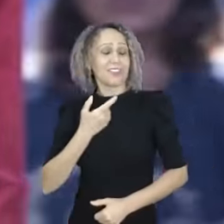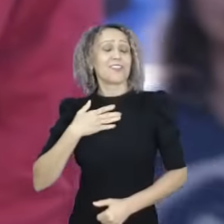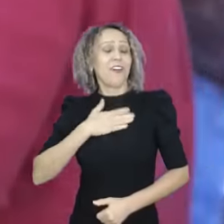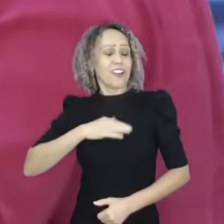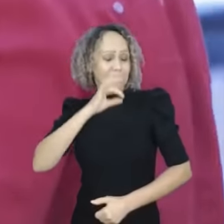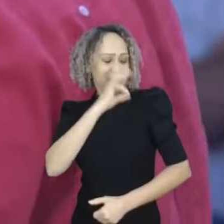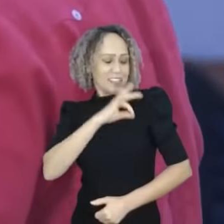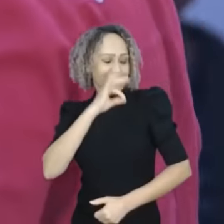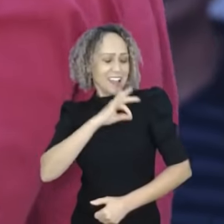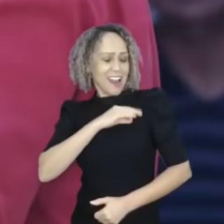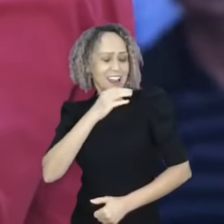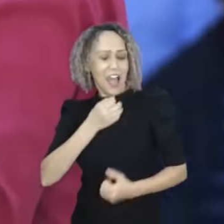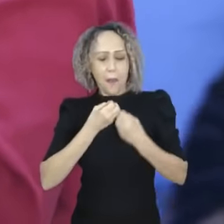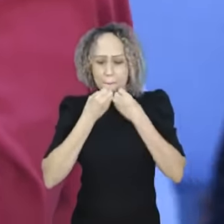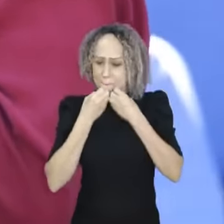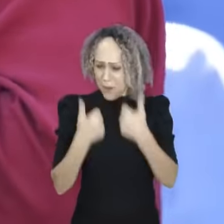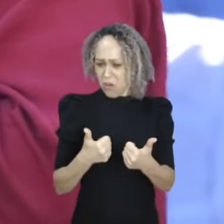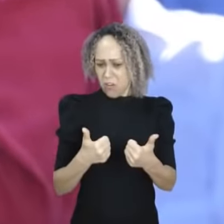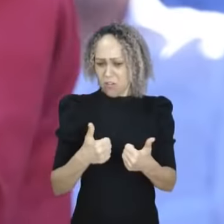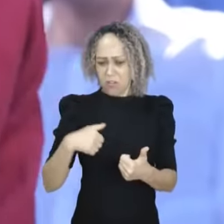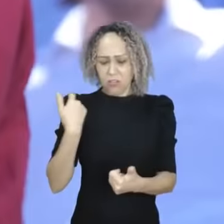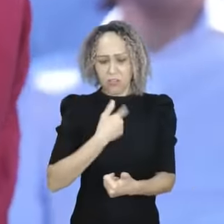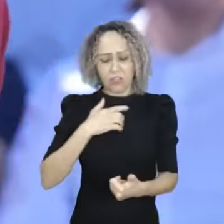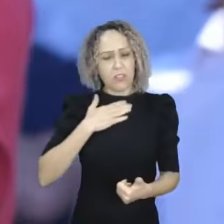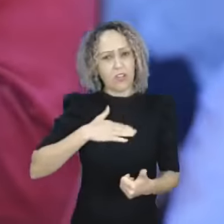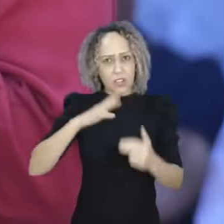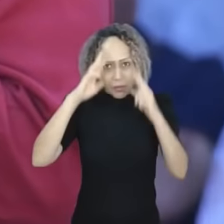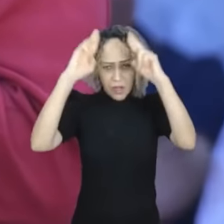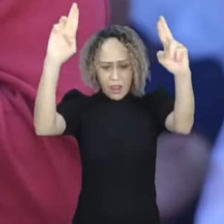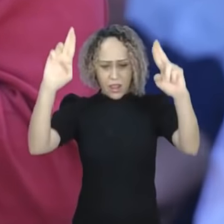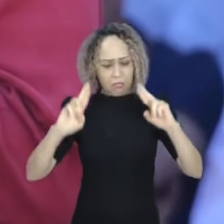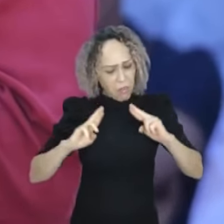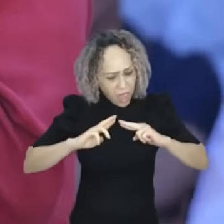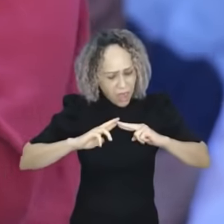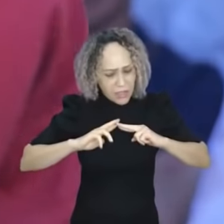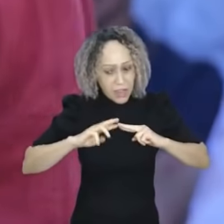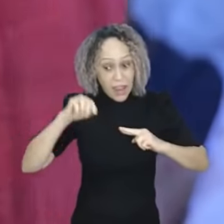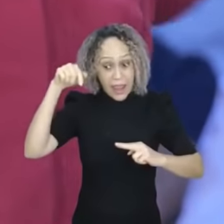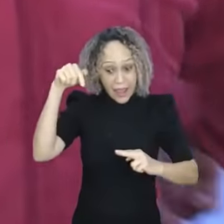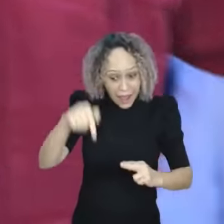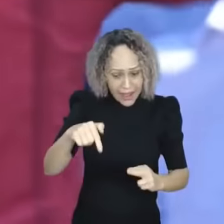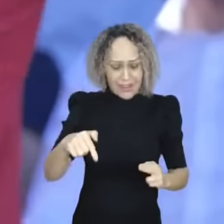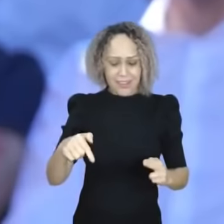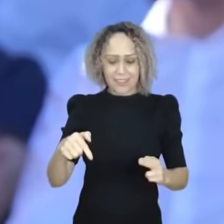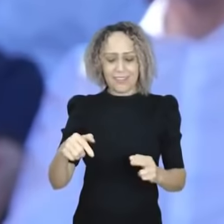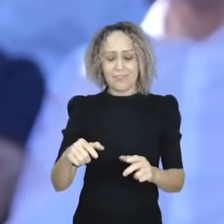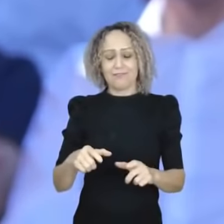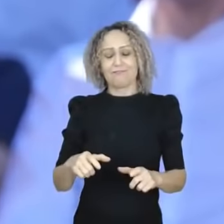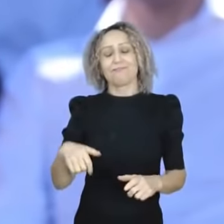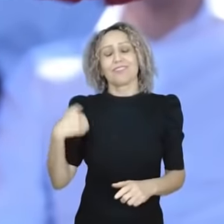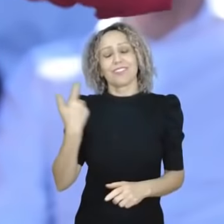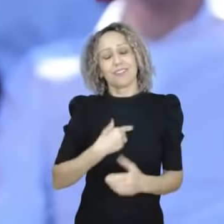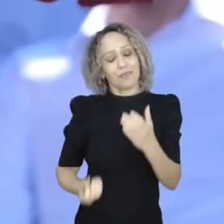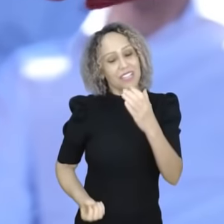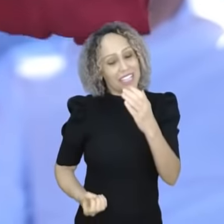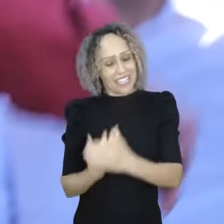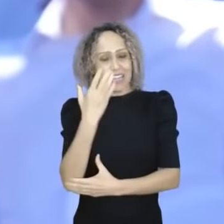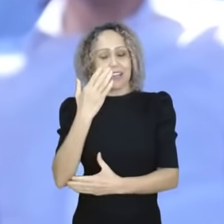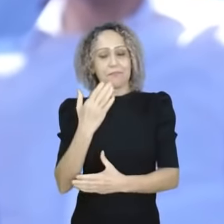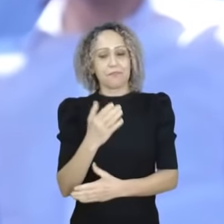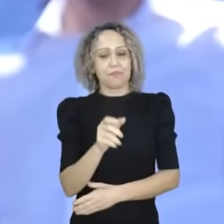ter respeito. É esse mundo que nós vamos criar. O Felipe sabe quantos empregos foram gerados